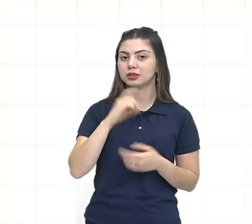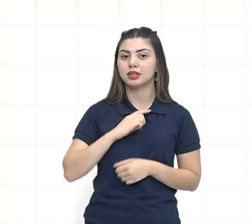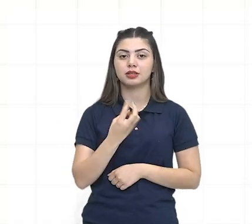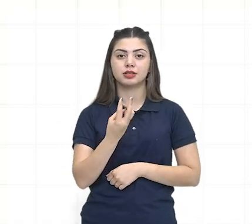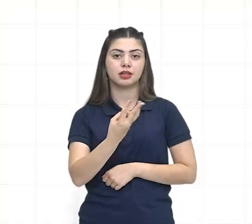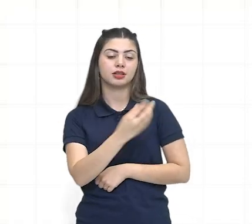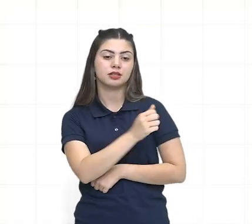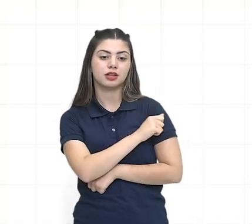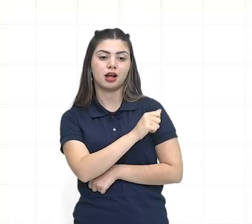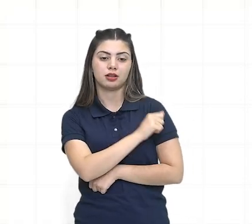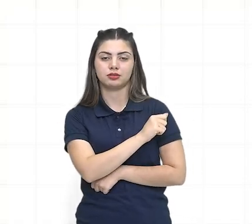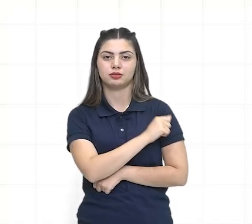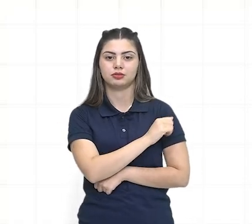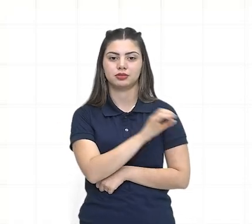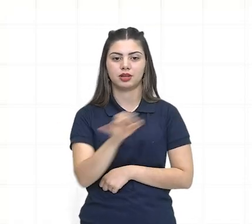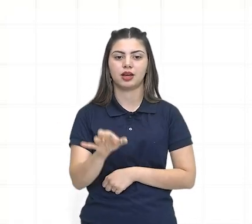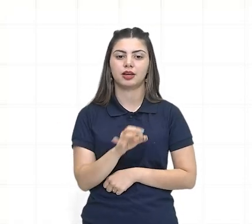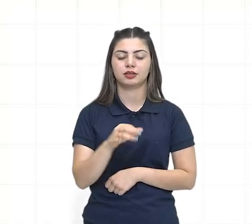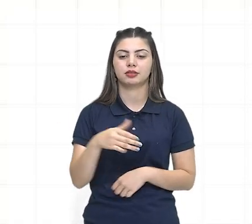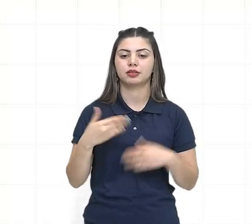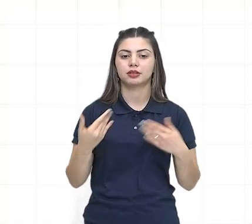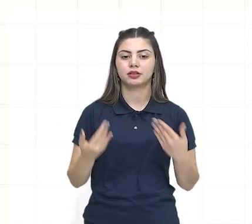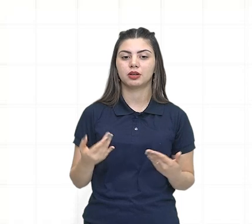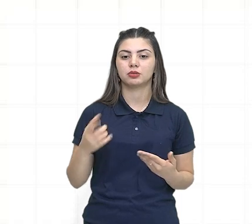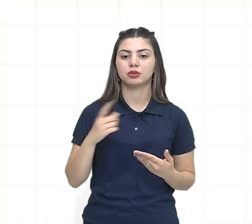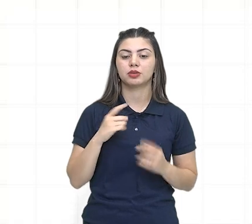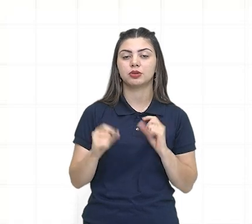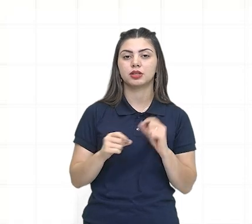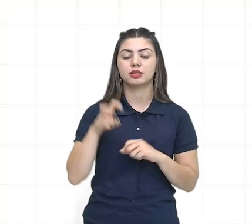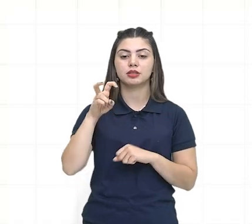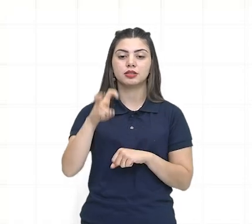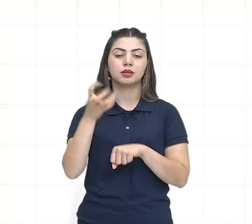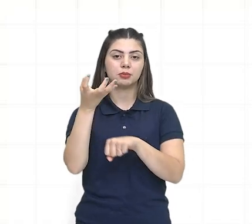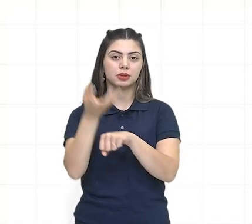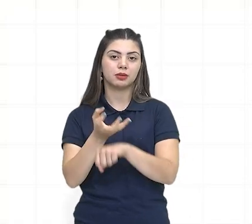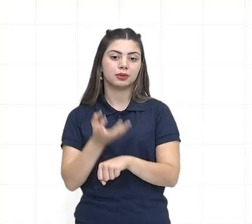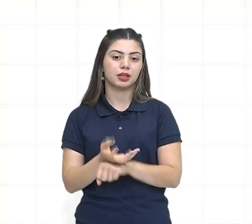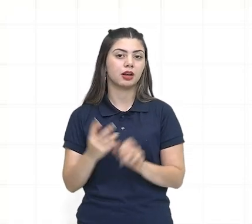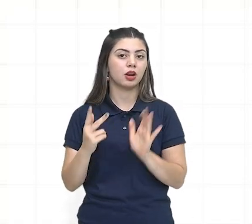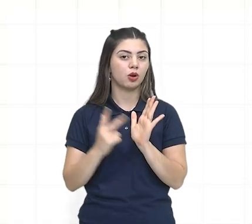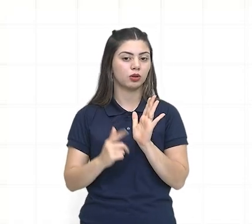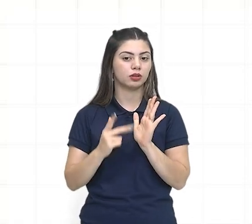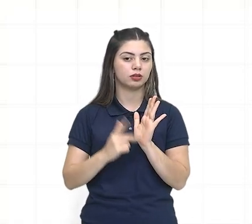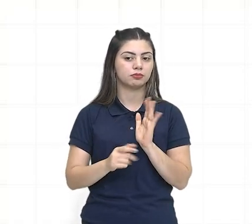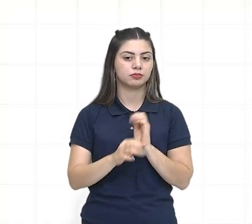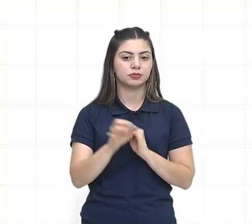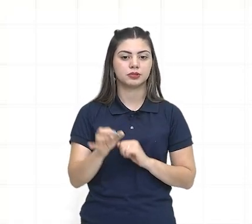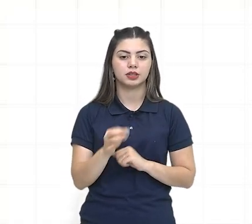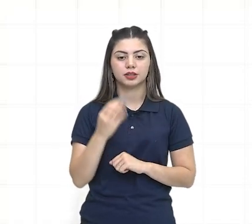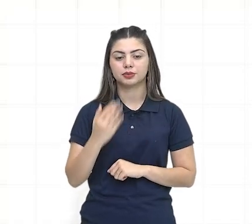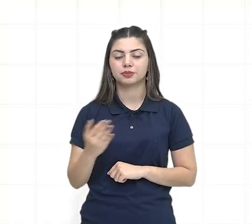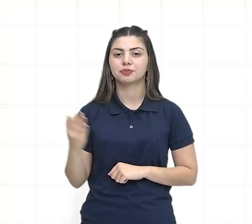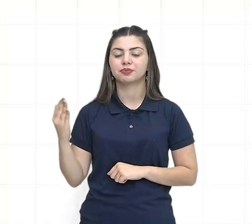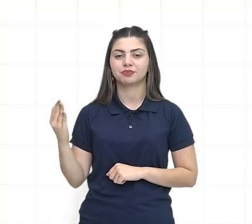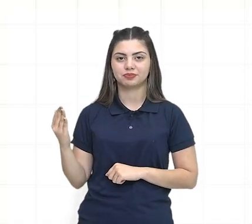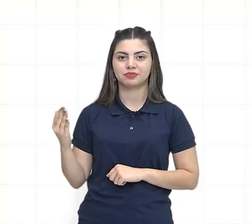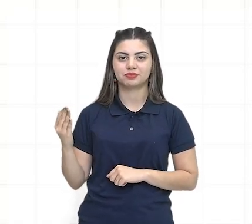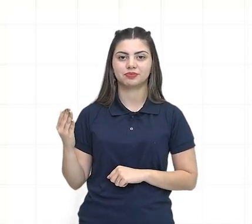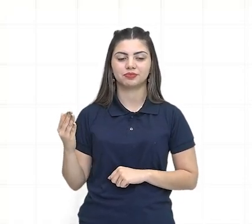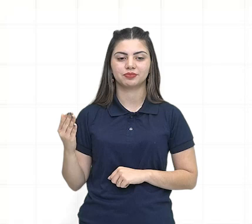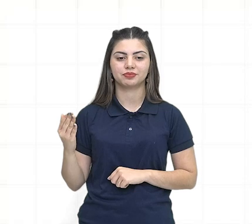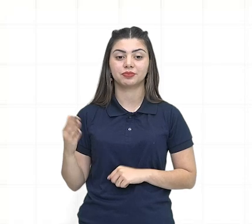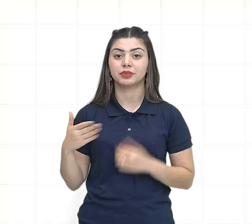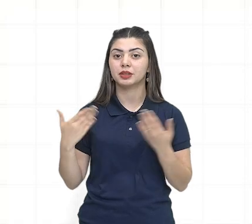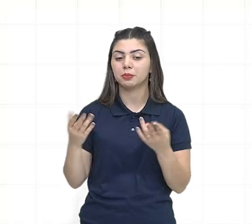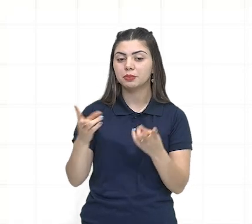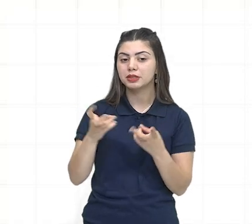alunos em relação a 5 matérias, né? 5 componentes aqui. Então,